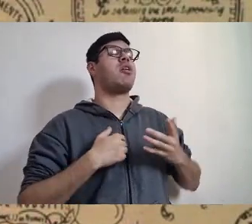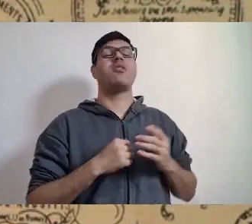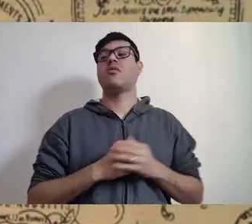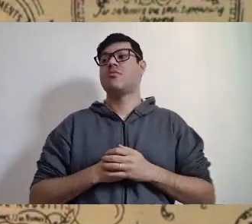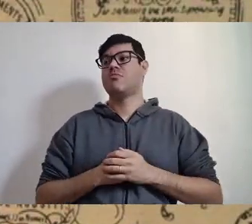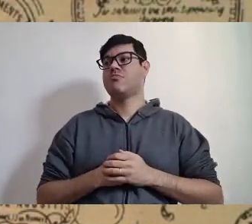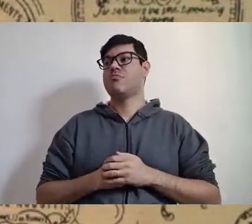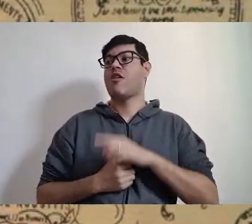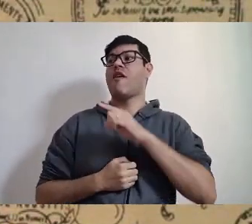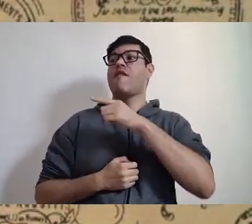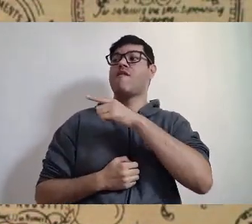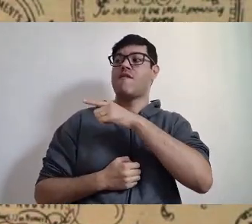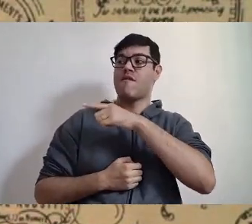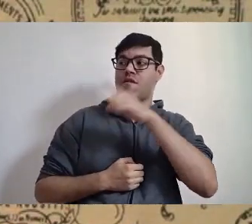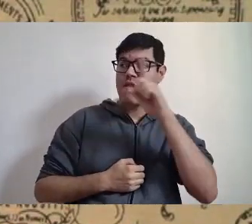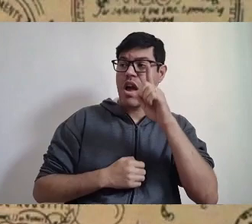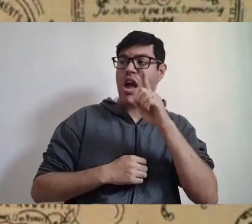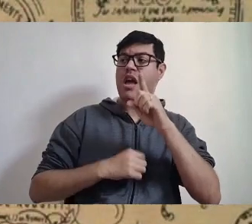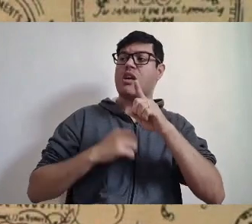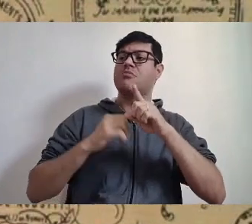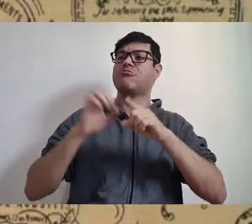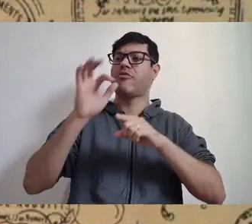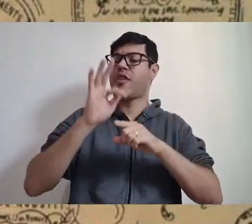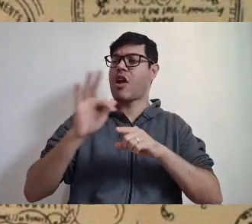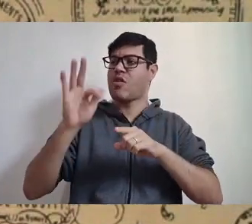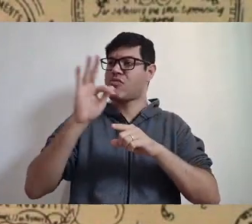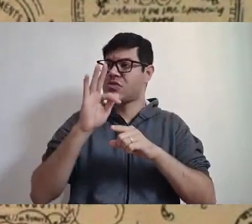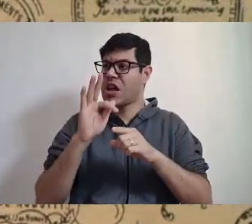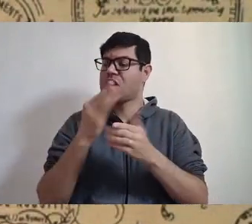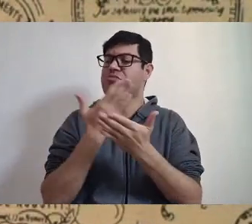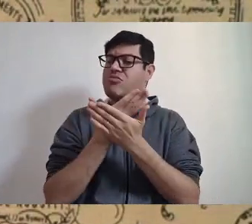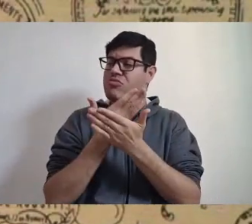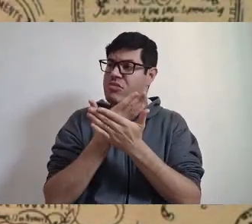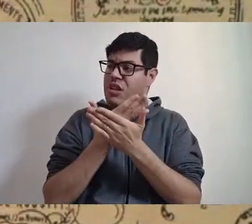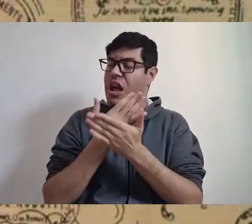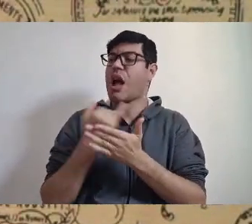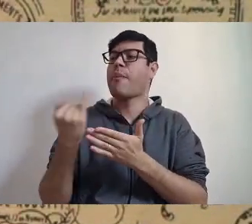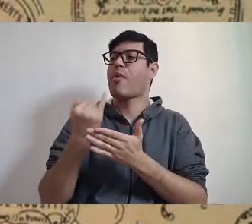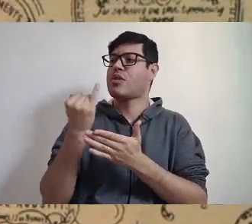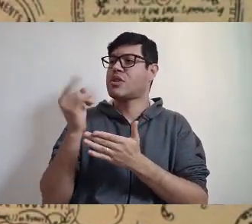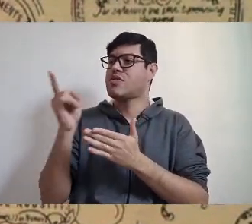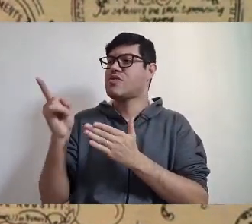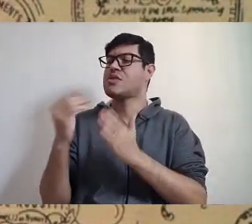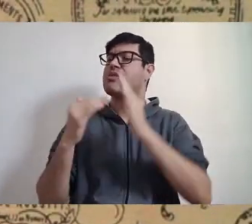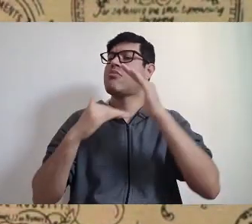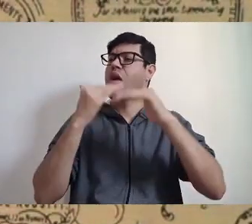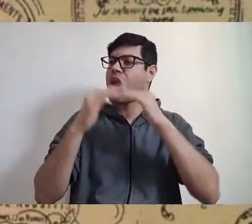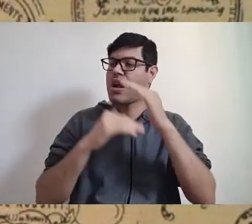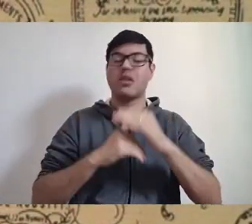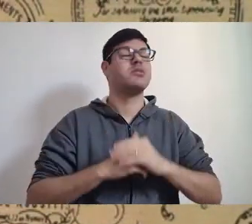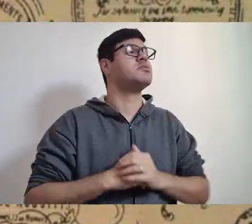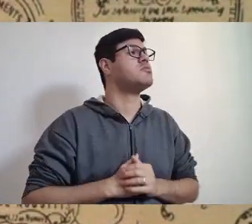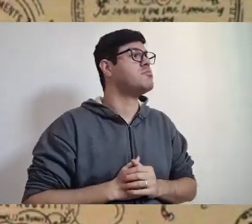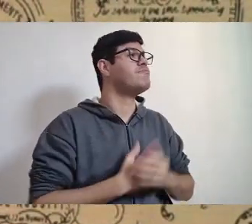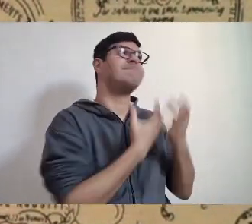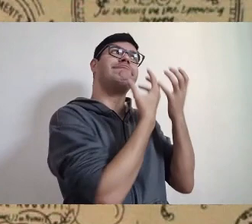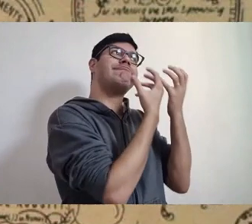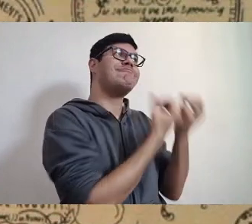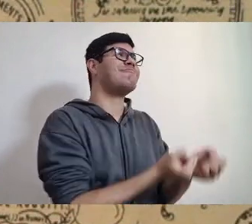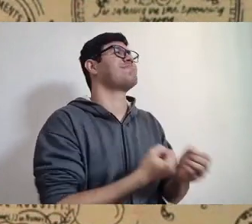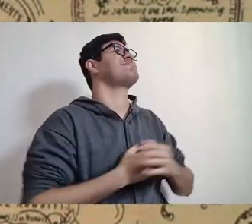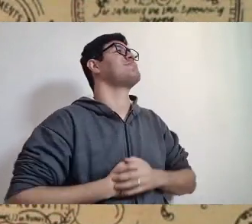pública, é importante que você estude. E eu fui seguindo, né? Tudo que me falavam os dois aí, eu ia fazendo. E